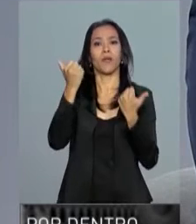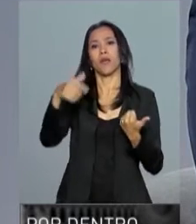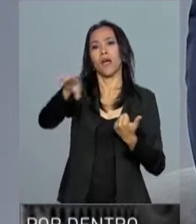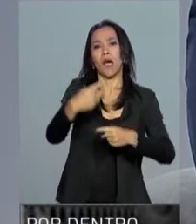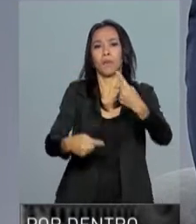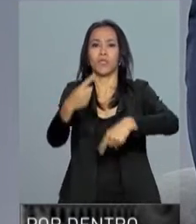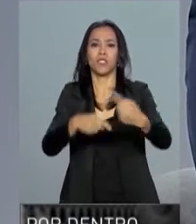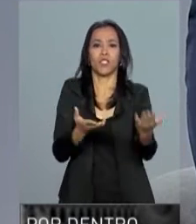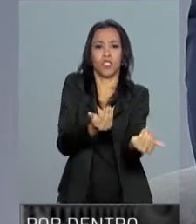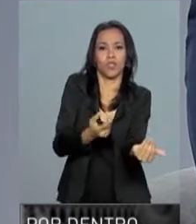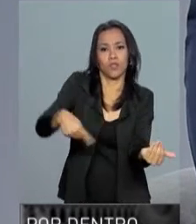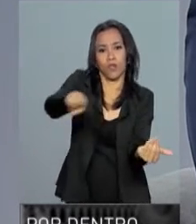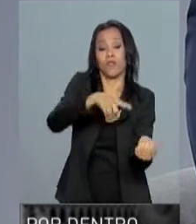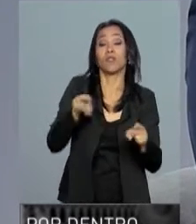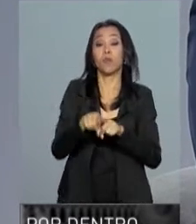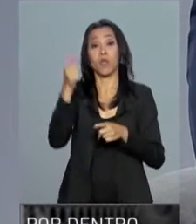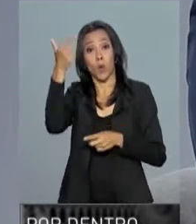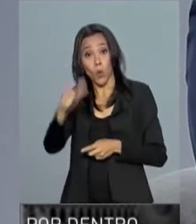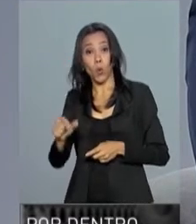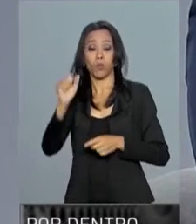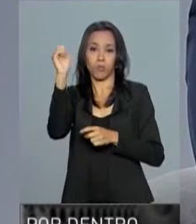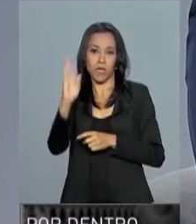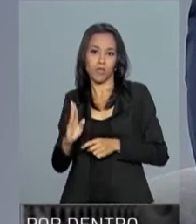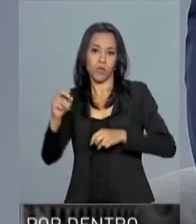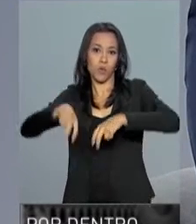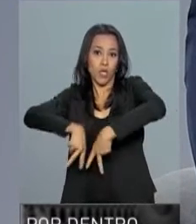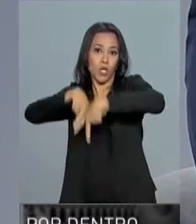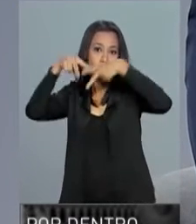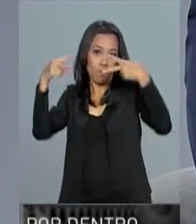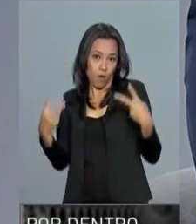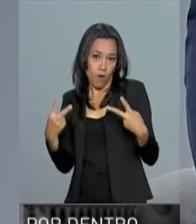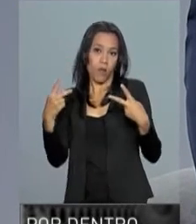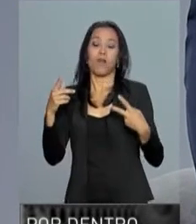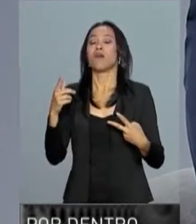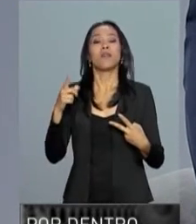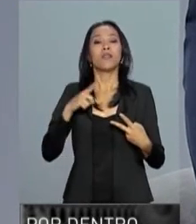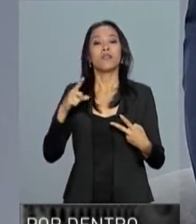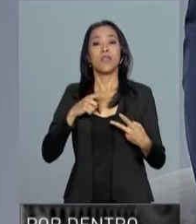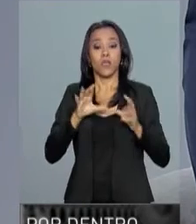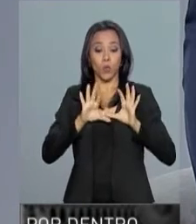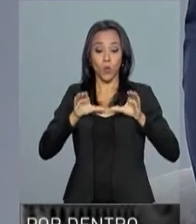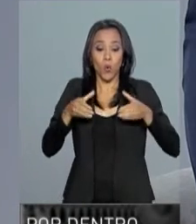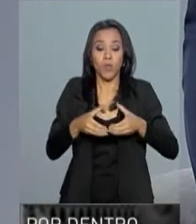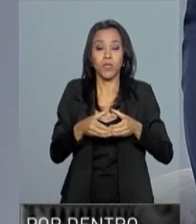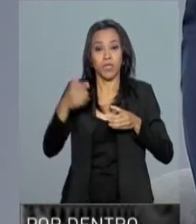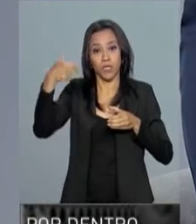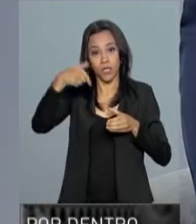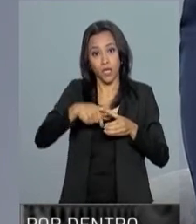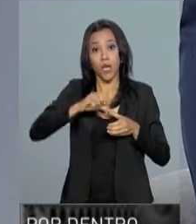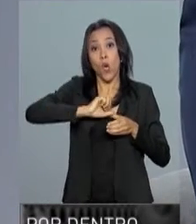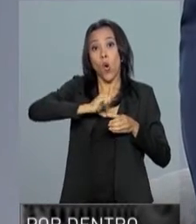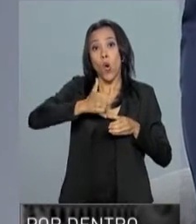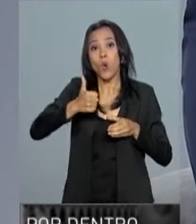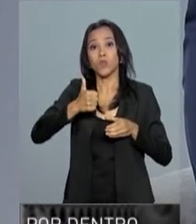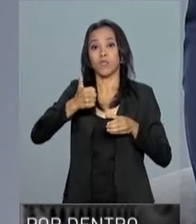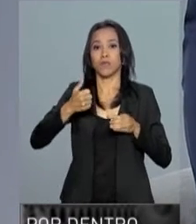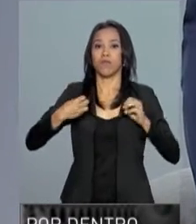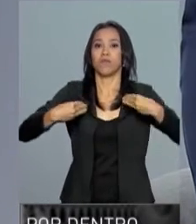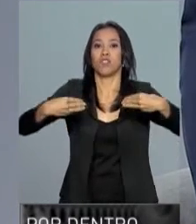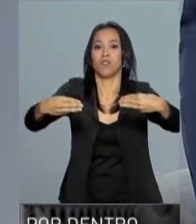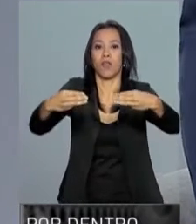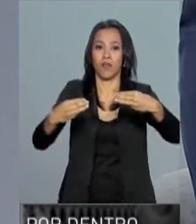tivemos também o programa Brasil quilombola né que ali se reúnem no comitê gestor da agenda social quilombola 11 Ministérios